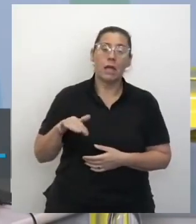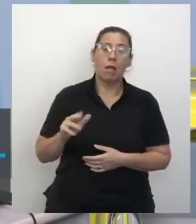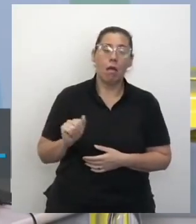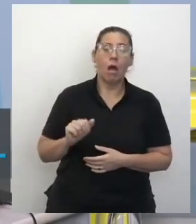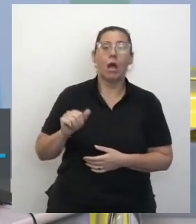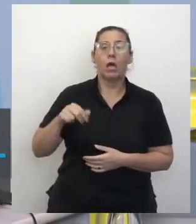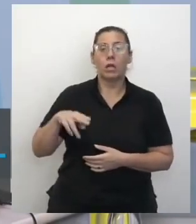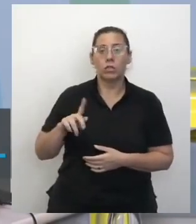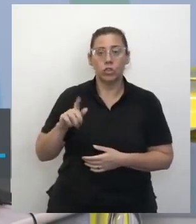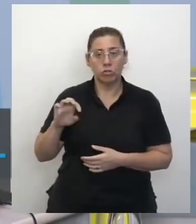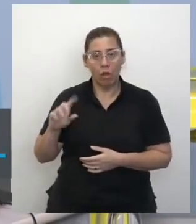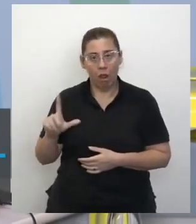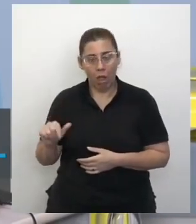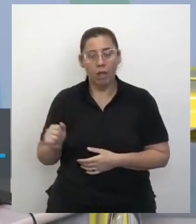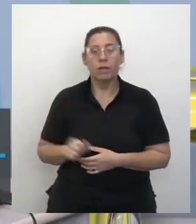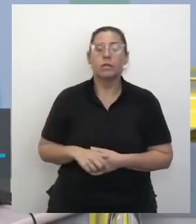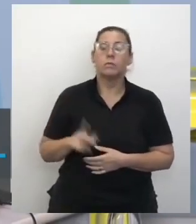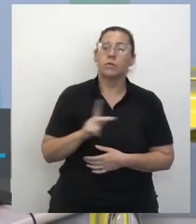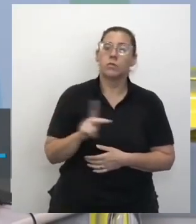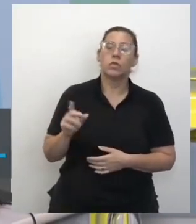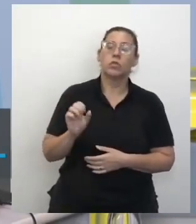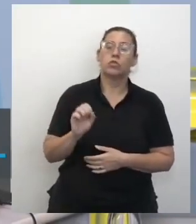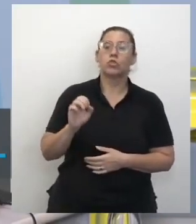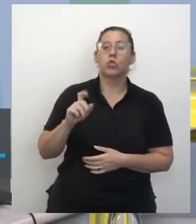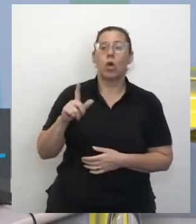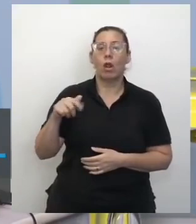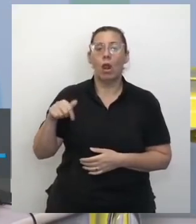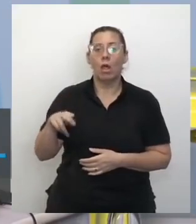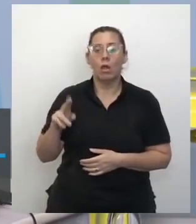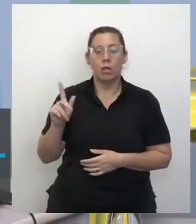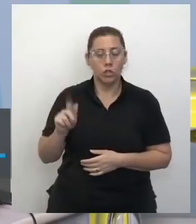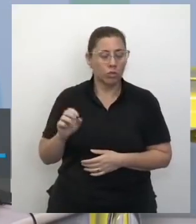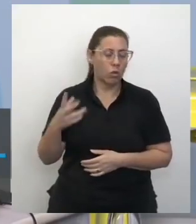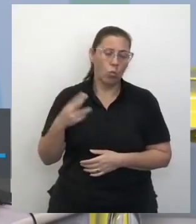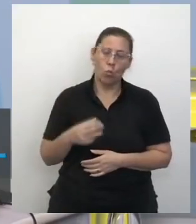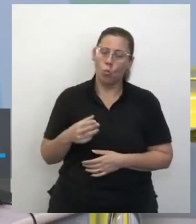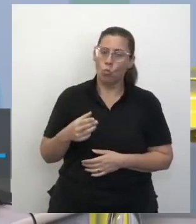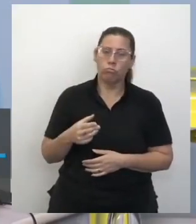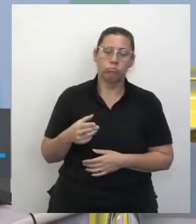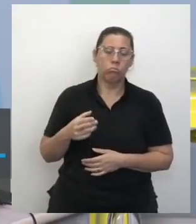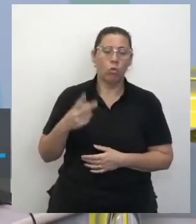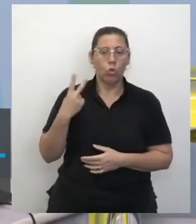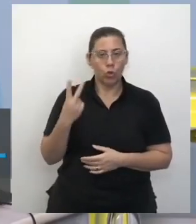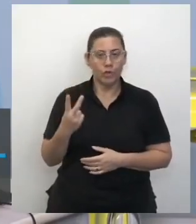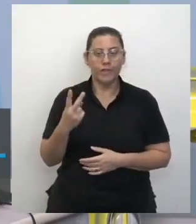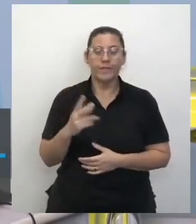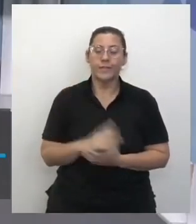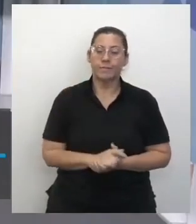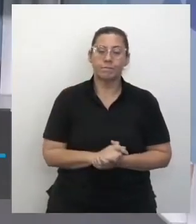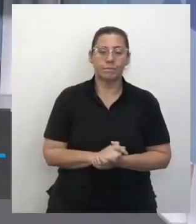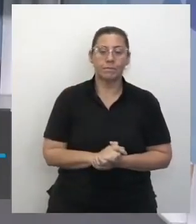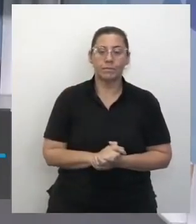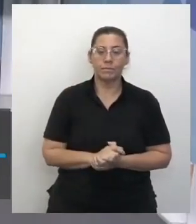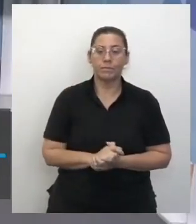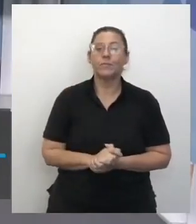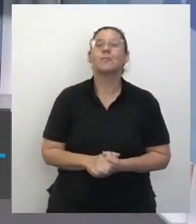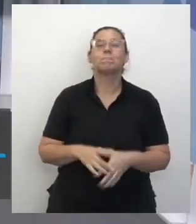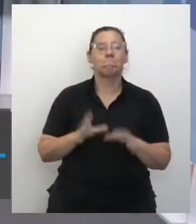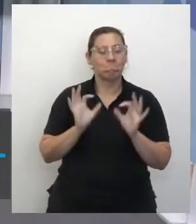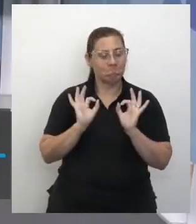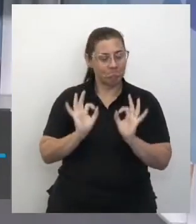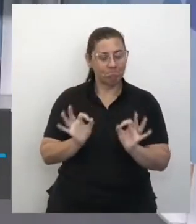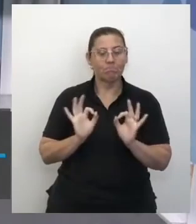Ana Eduarda, professora Solange, razão igual a 2, enfim, todos os alunos aí, tá bom? É isso. Muito